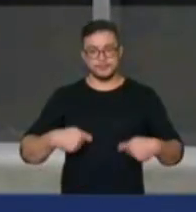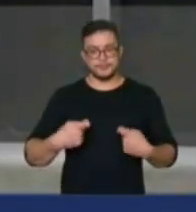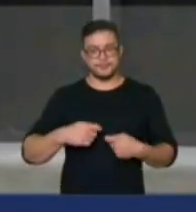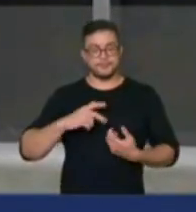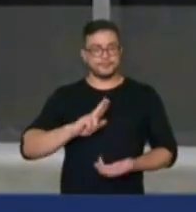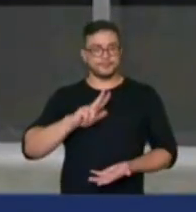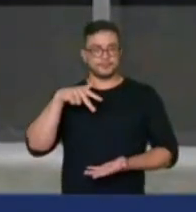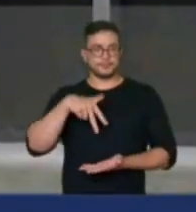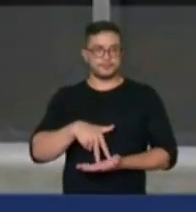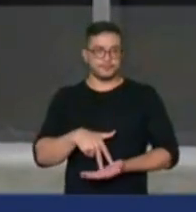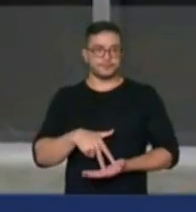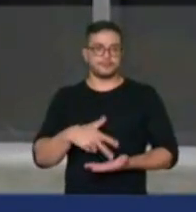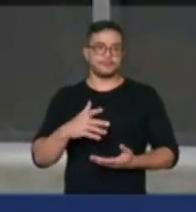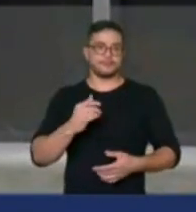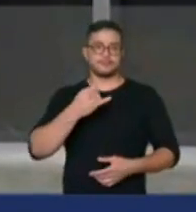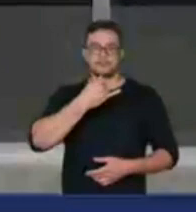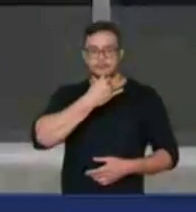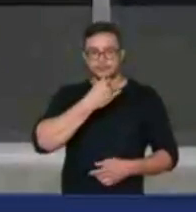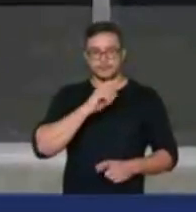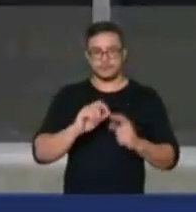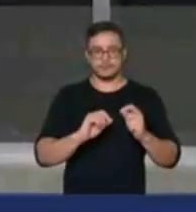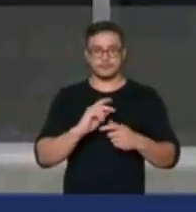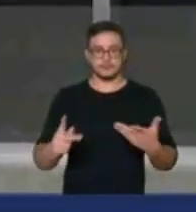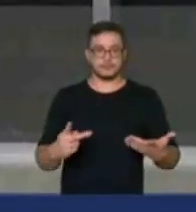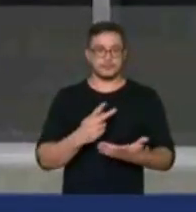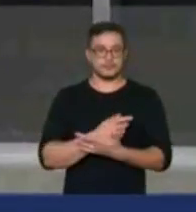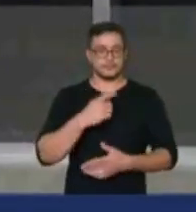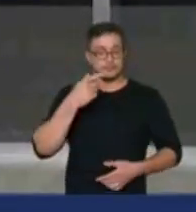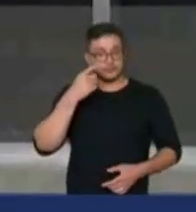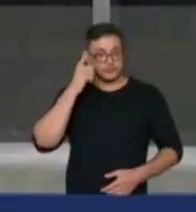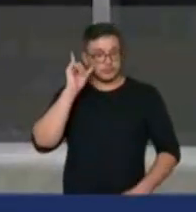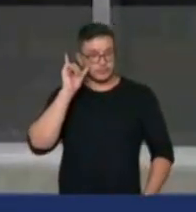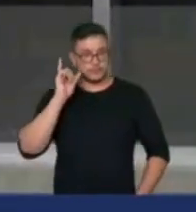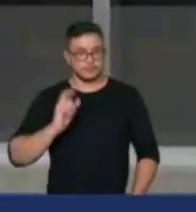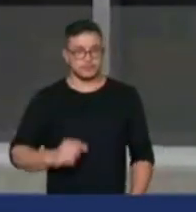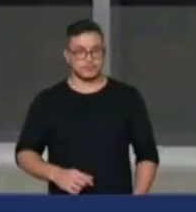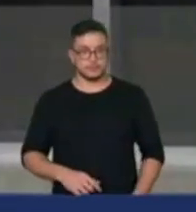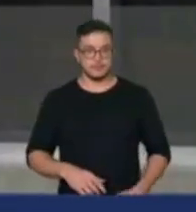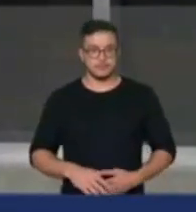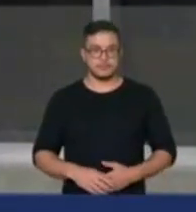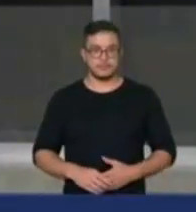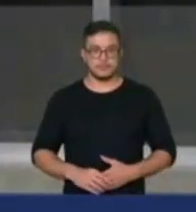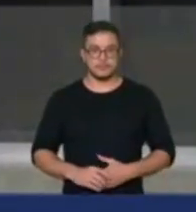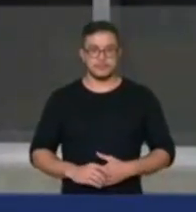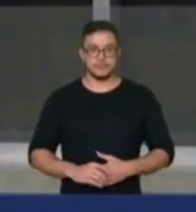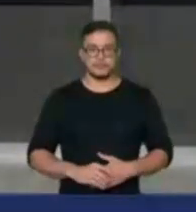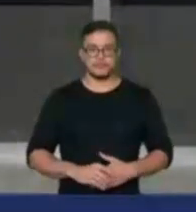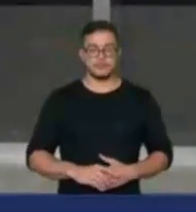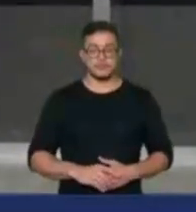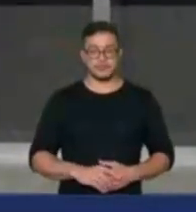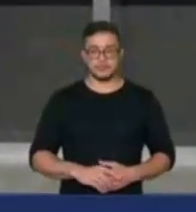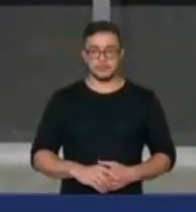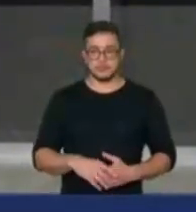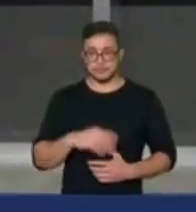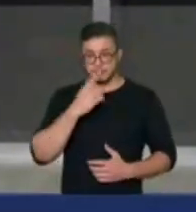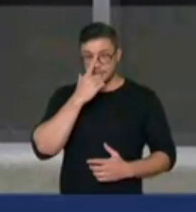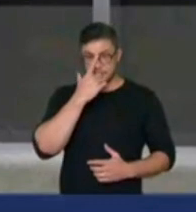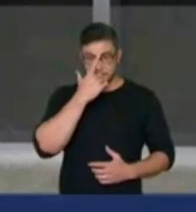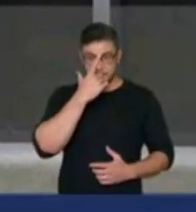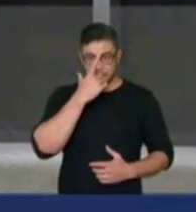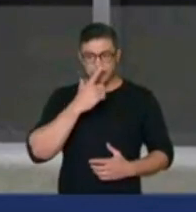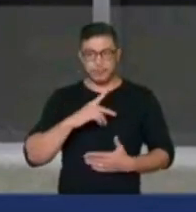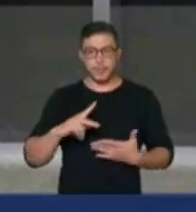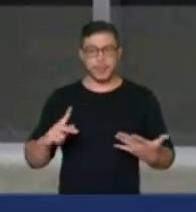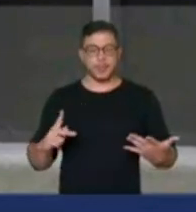os fatos ocorridos ontem aqui em Brasília, onde uma horda de terroristas se pôs